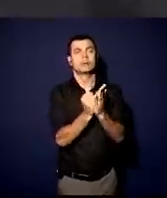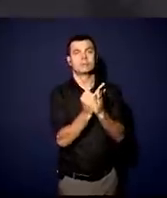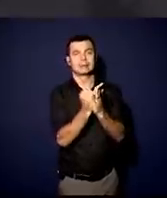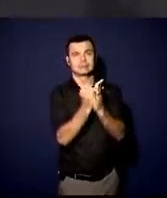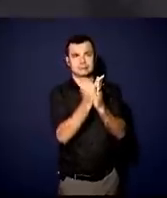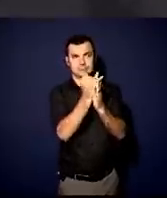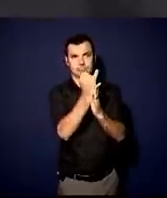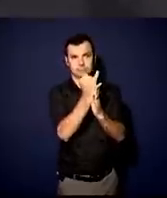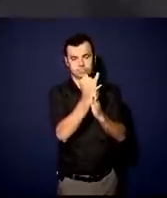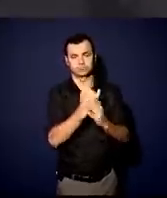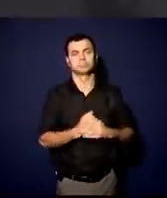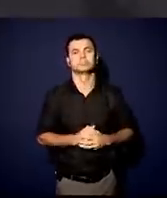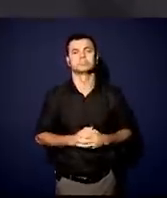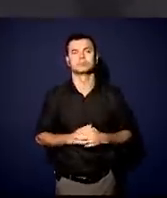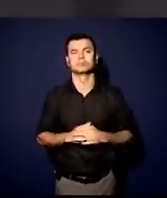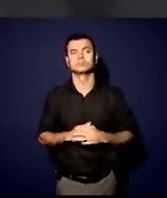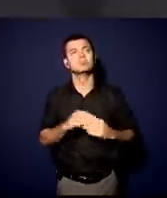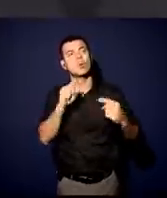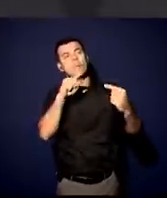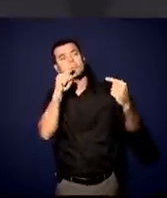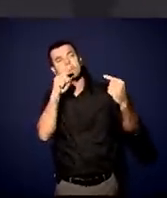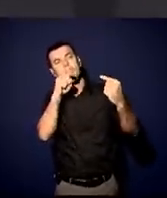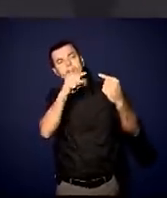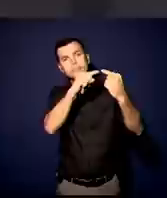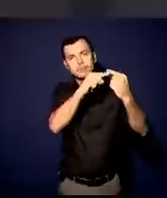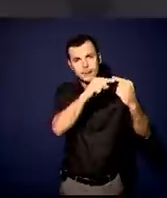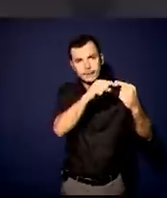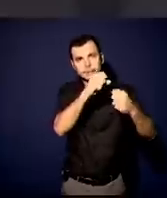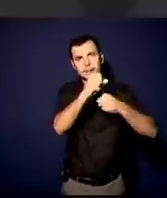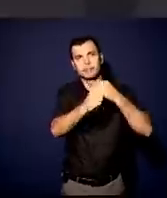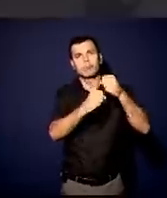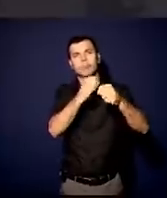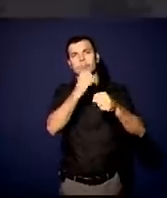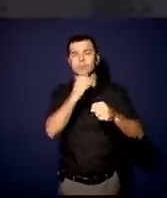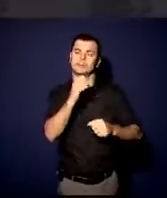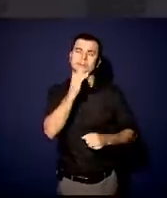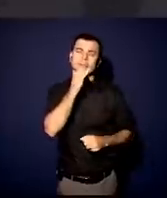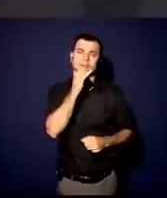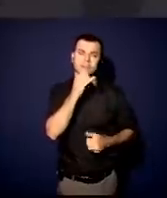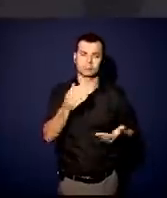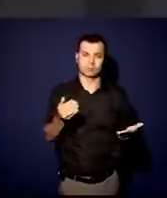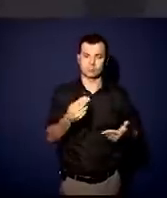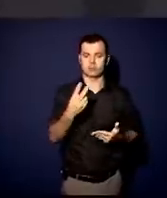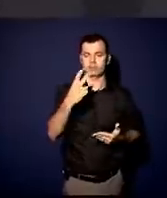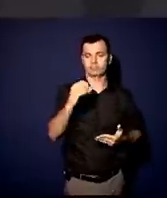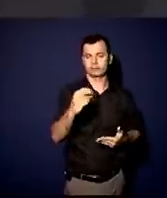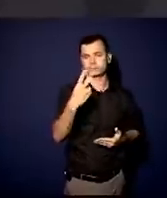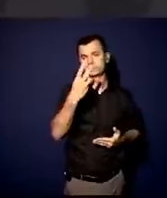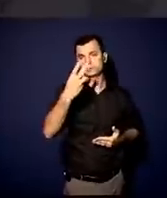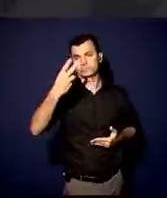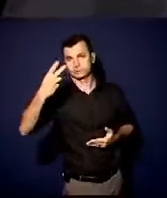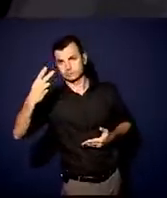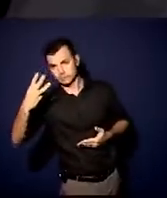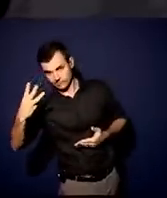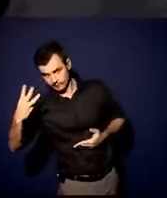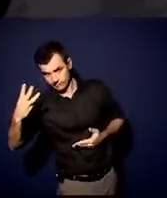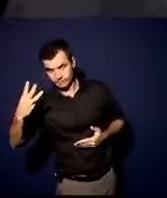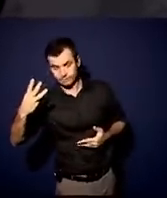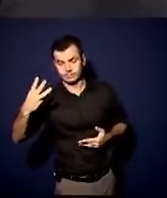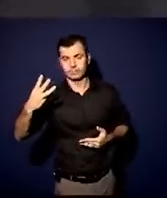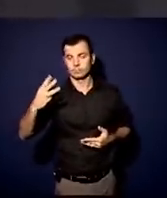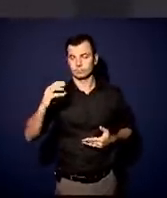definir a meta para o ano B + 3 né se a gente está em 23 o semelha tradicionalmente desde